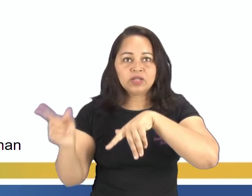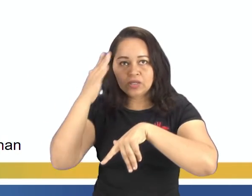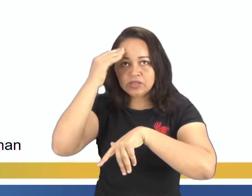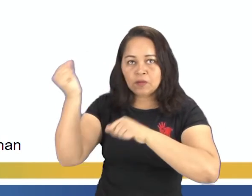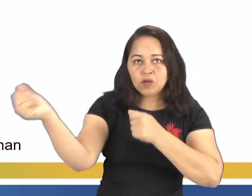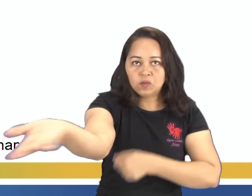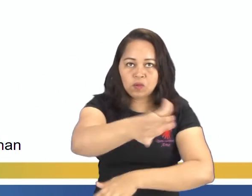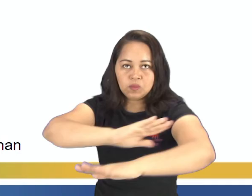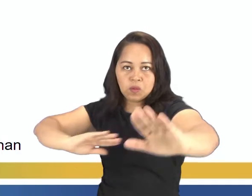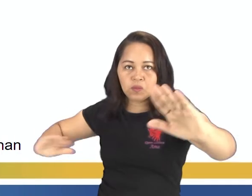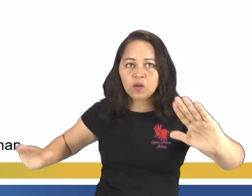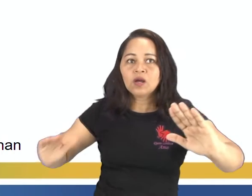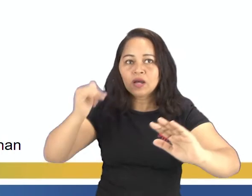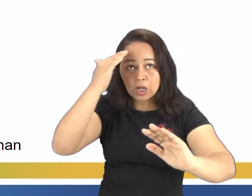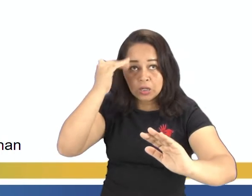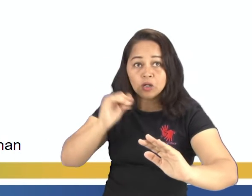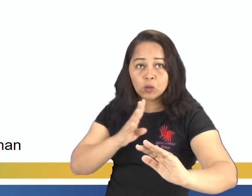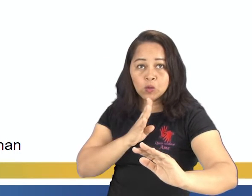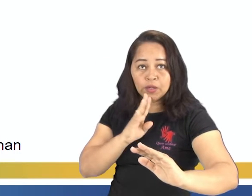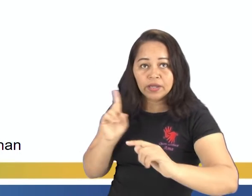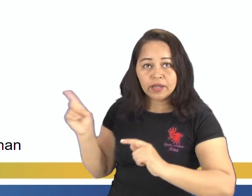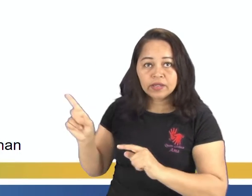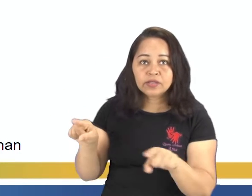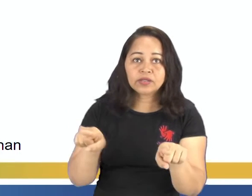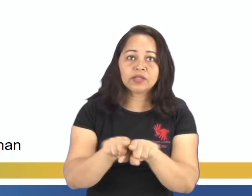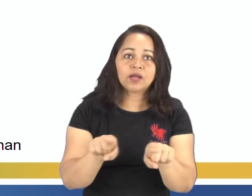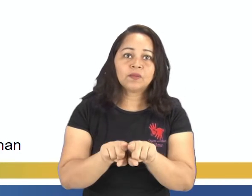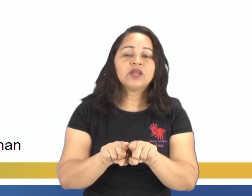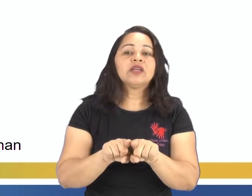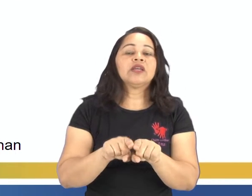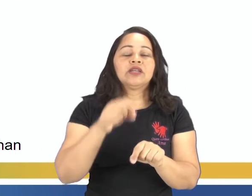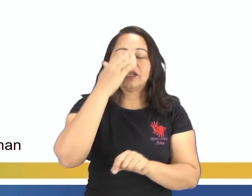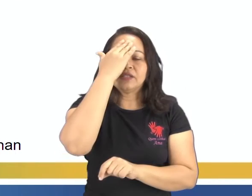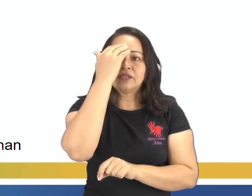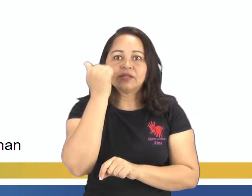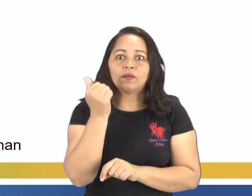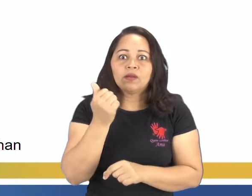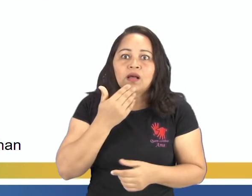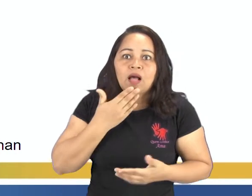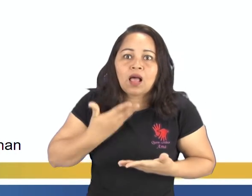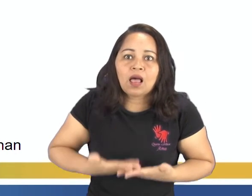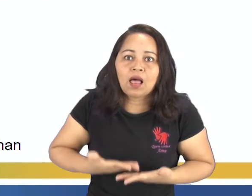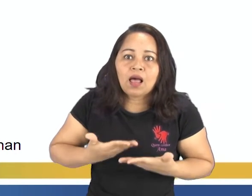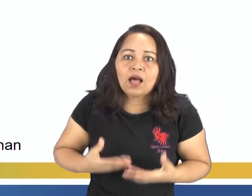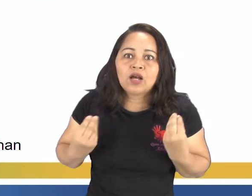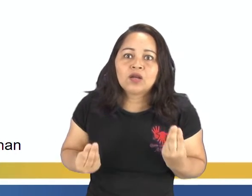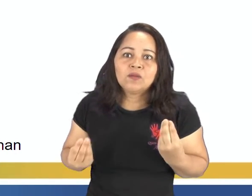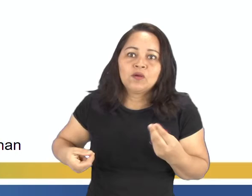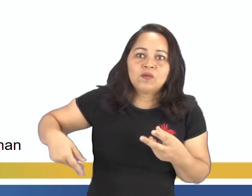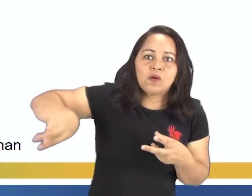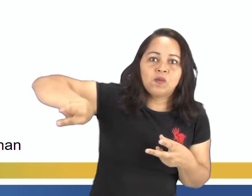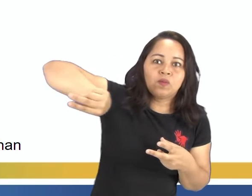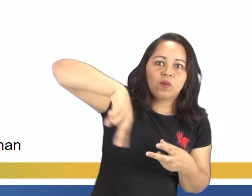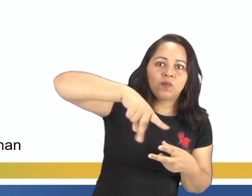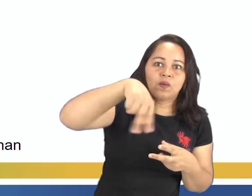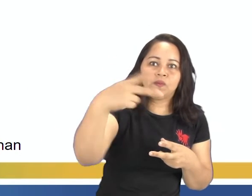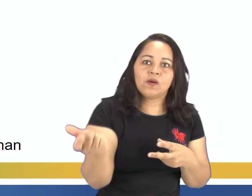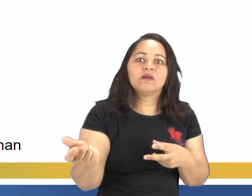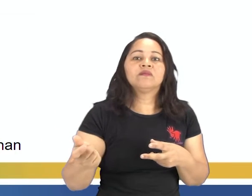marciais, fez fama com suas lutas incríveis, acrobacias inacreditáveis e simpatia.